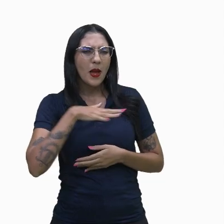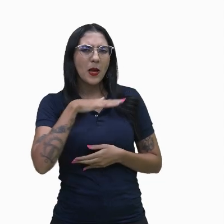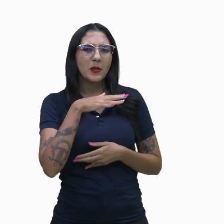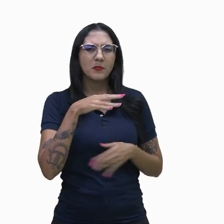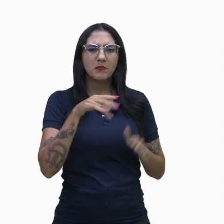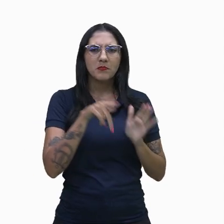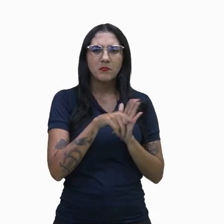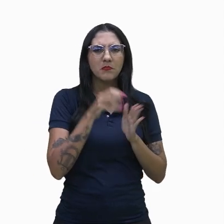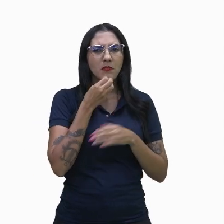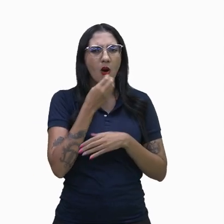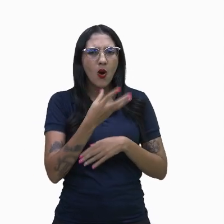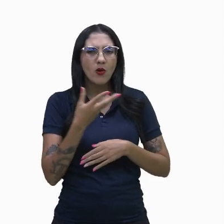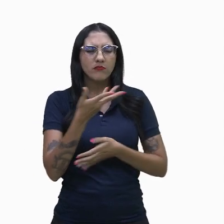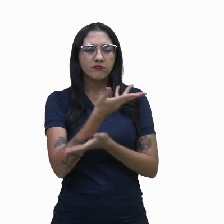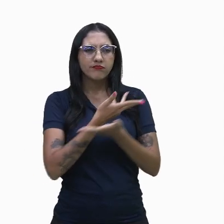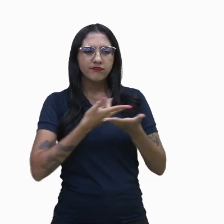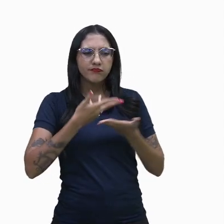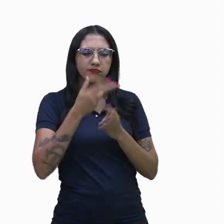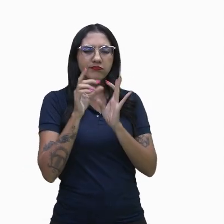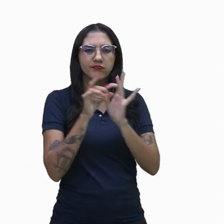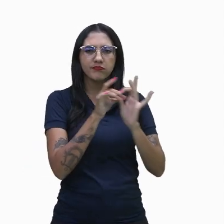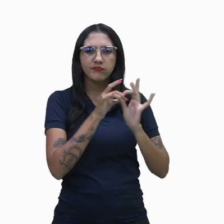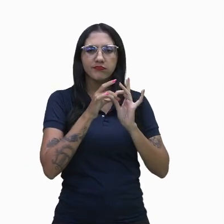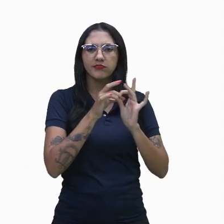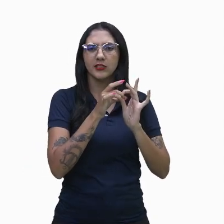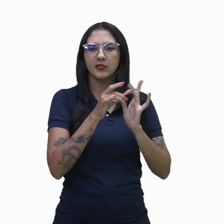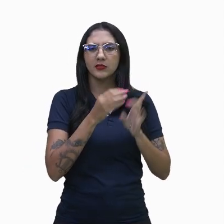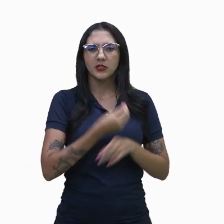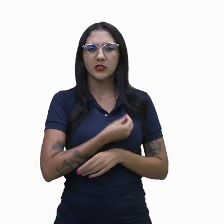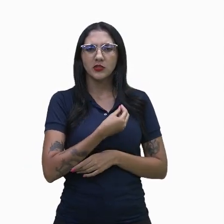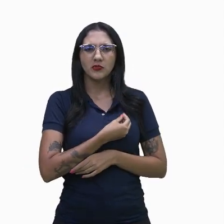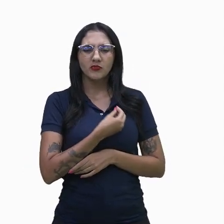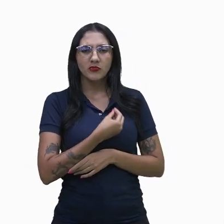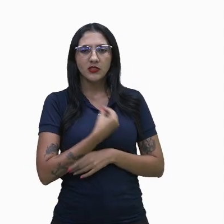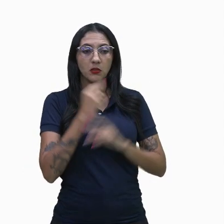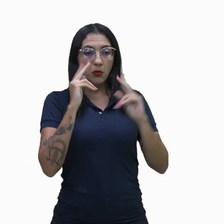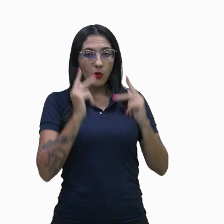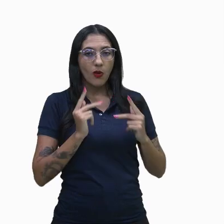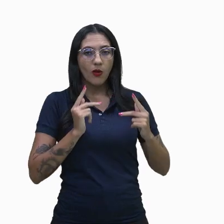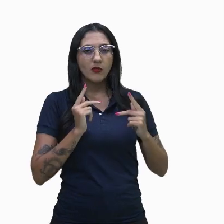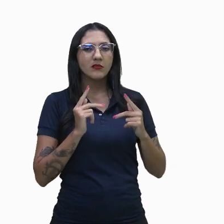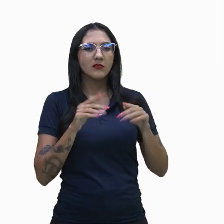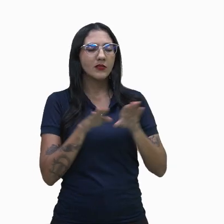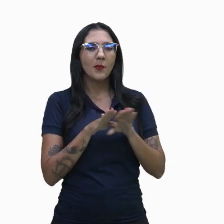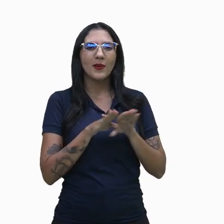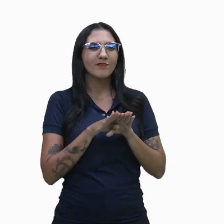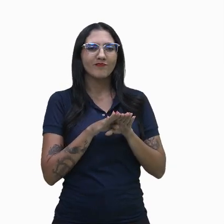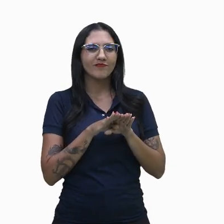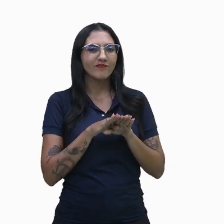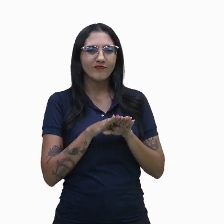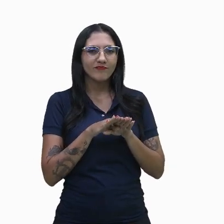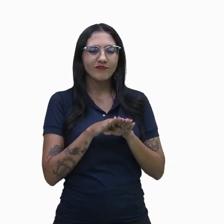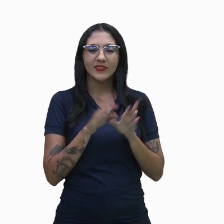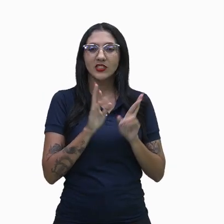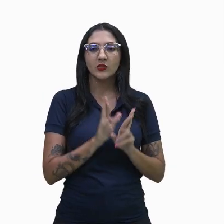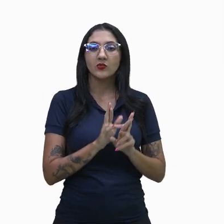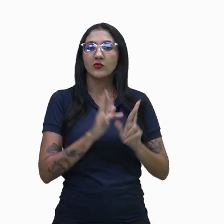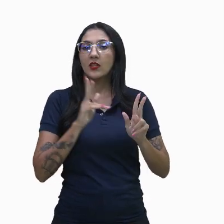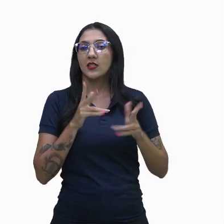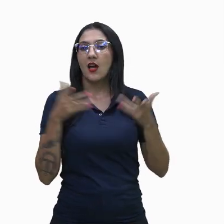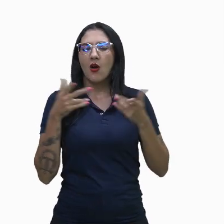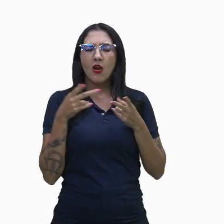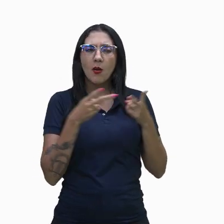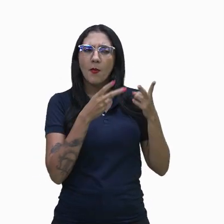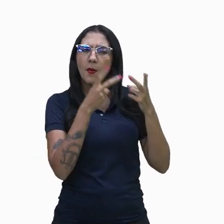convivência harmoniosa entre os seres, né, vivos, inclusive o ser humano. Mas, ao contrário, vai ter uma visão